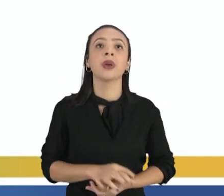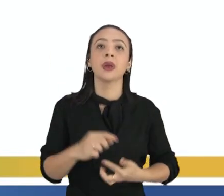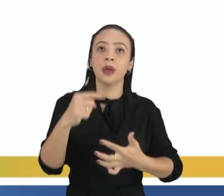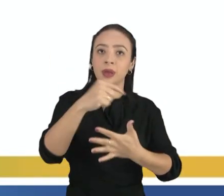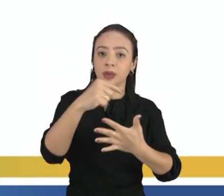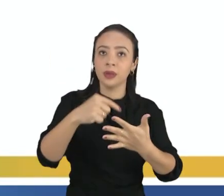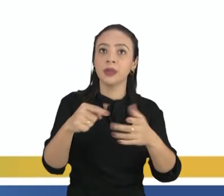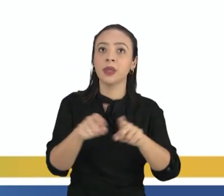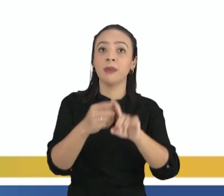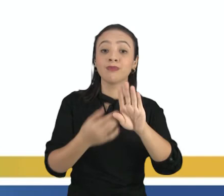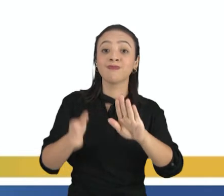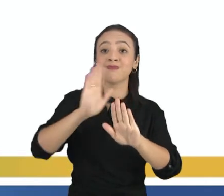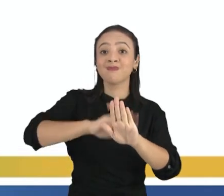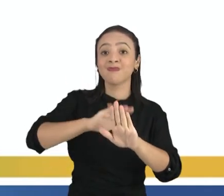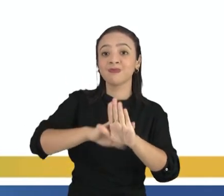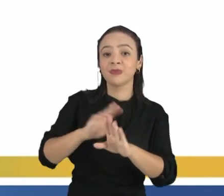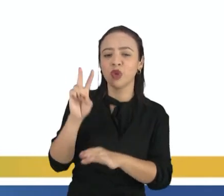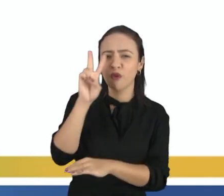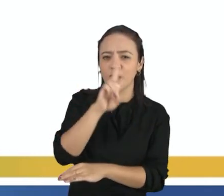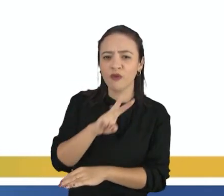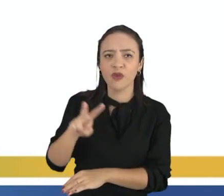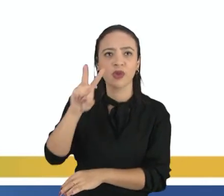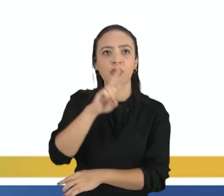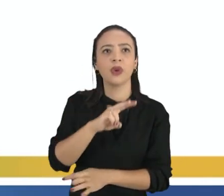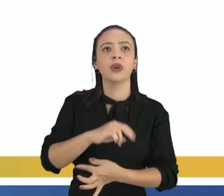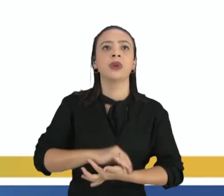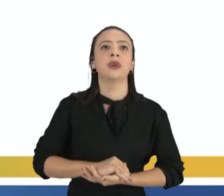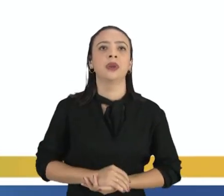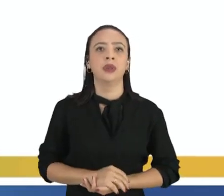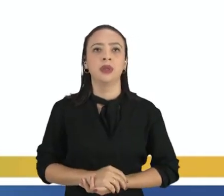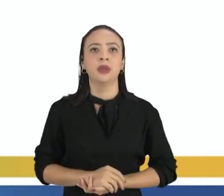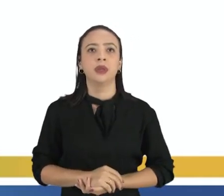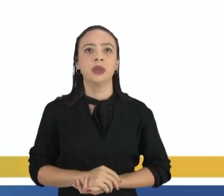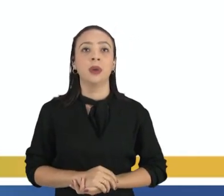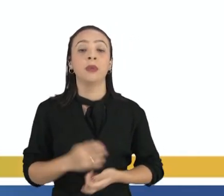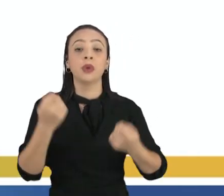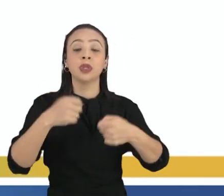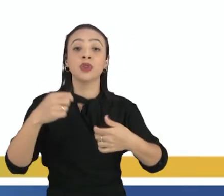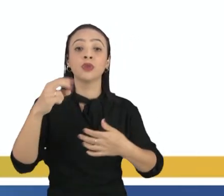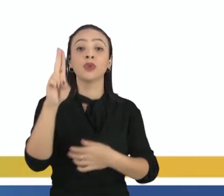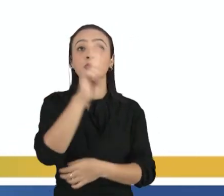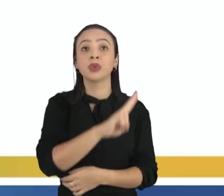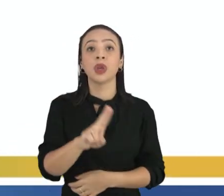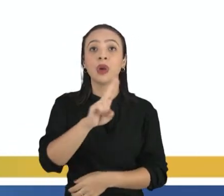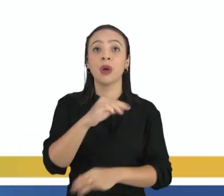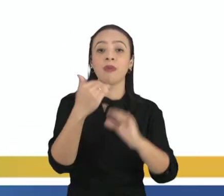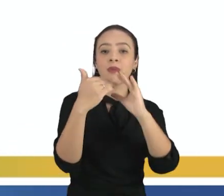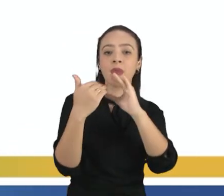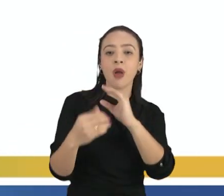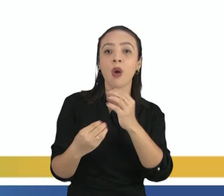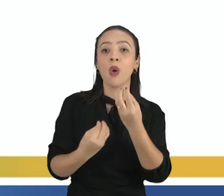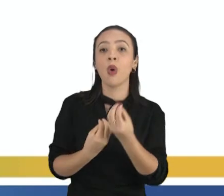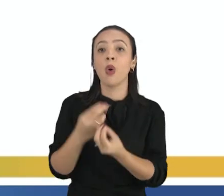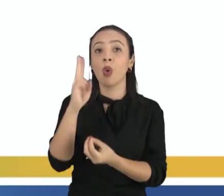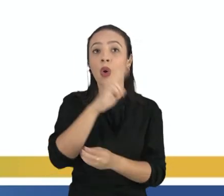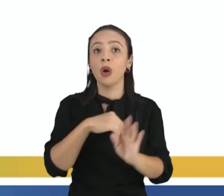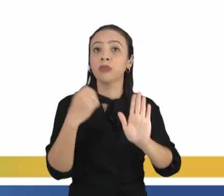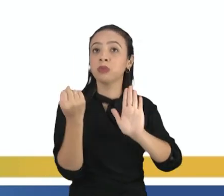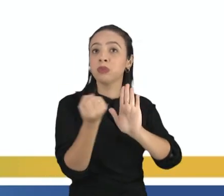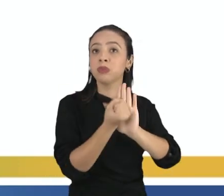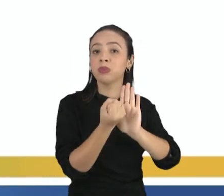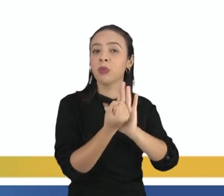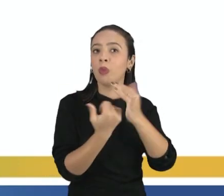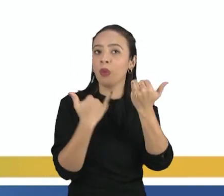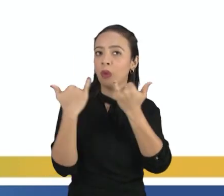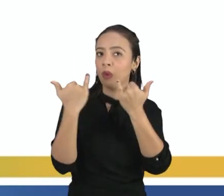as metáforas visuais. As metáforas visuais são usadas para transmitir, por meio de símbolos,